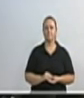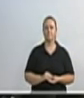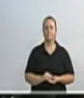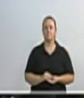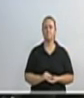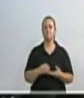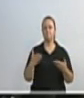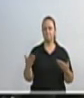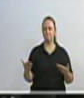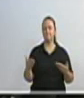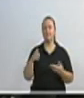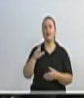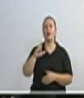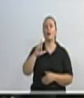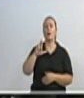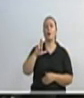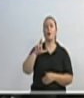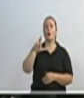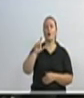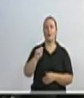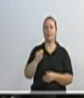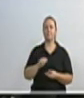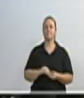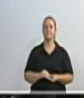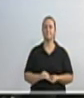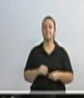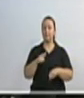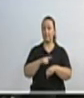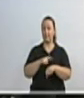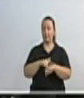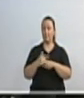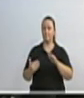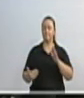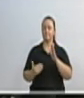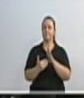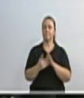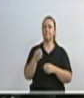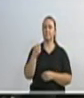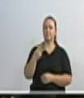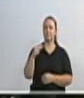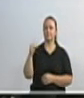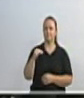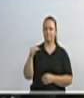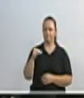Carinhosamente chamado de Lula, com o tempo de até 3 minutos.